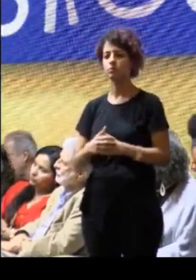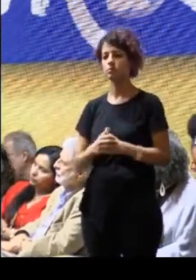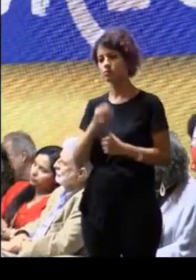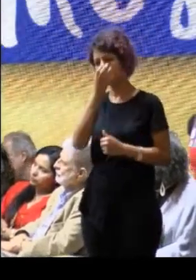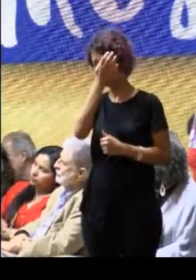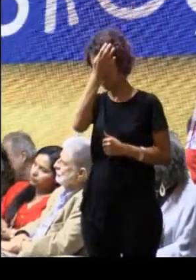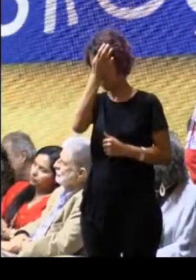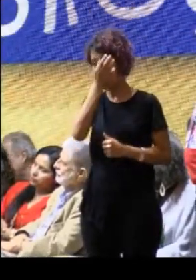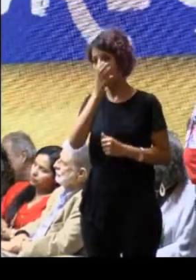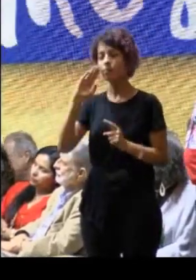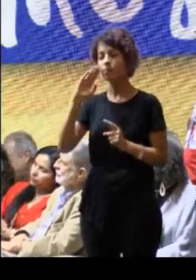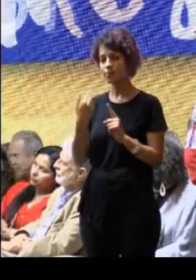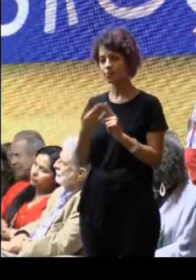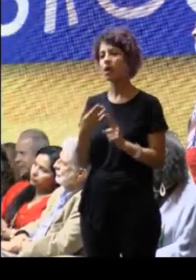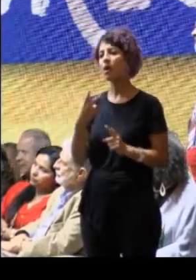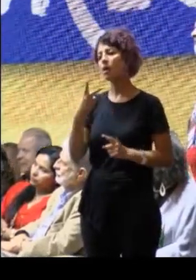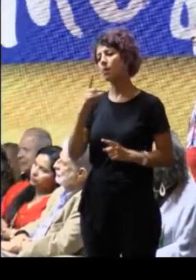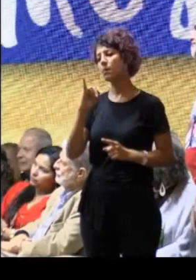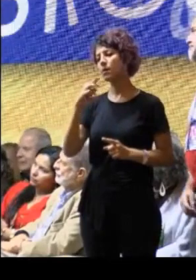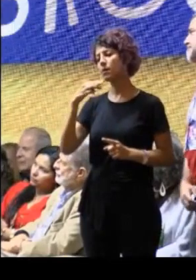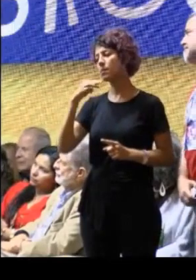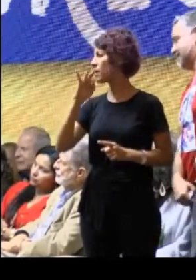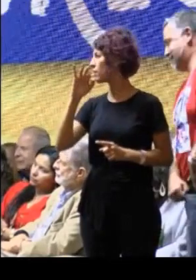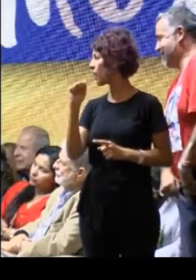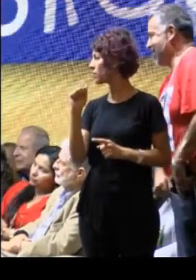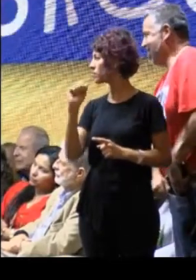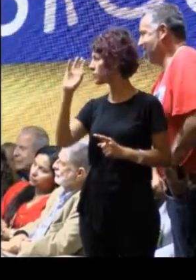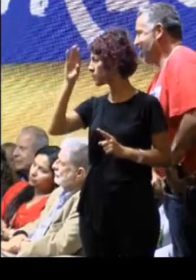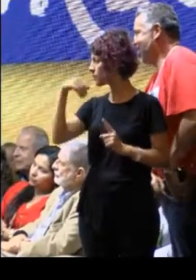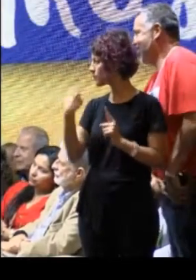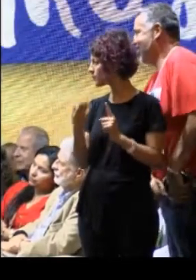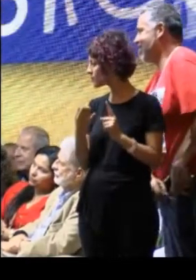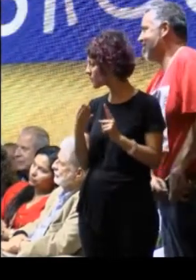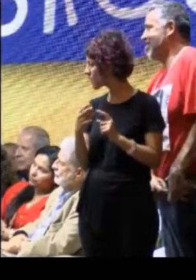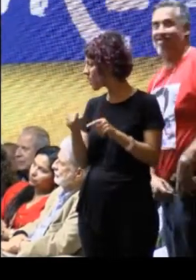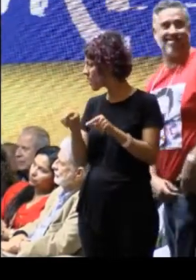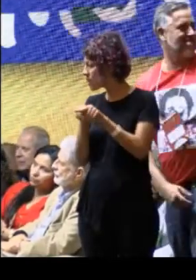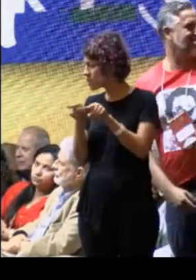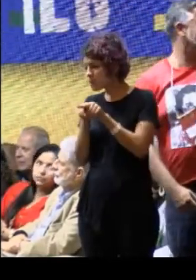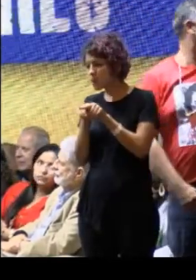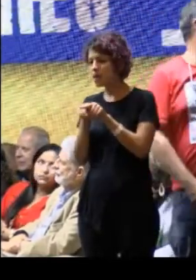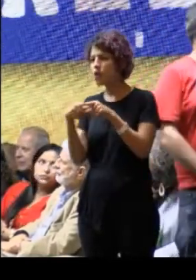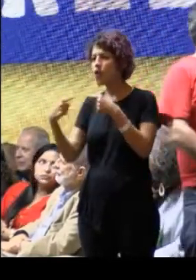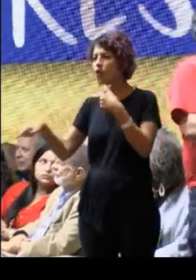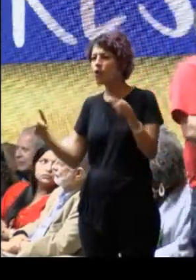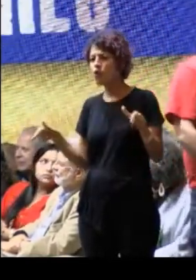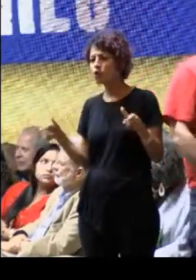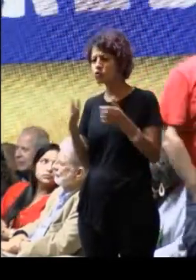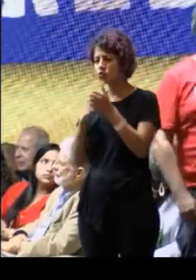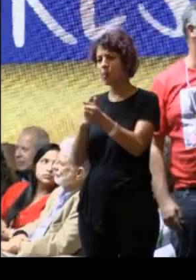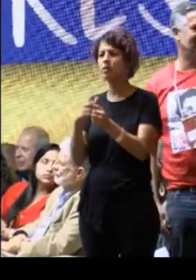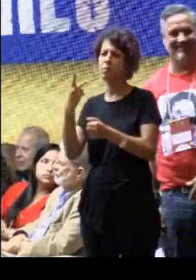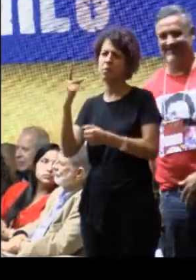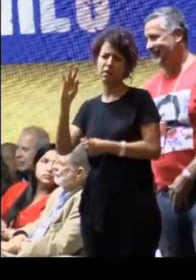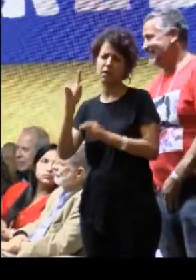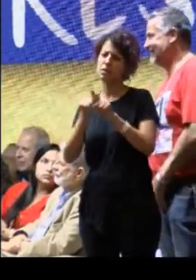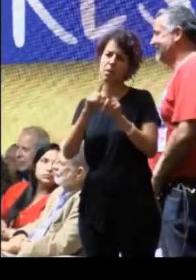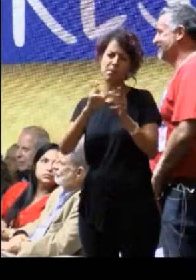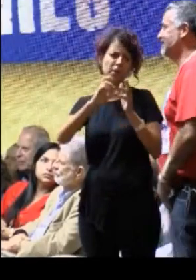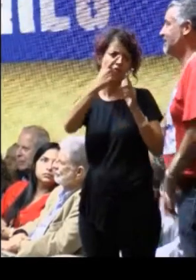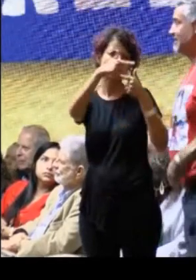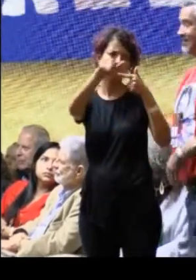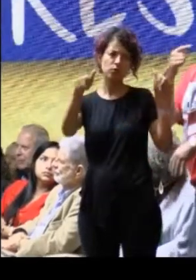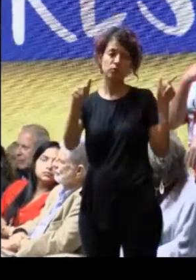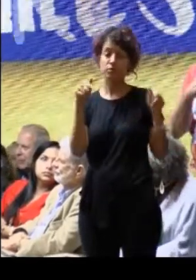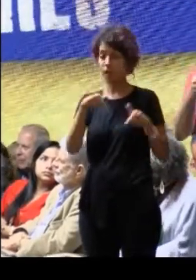uma homenagem ao companheiro Pimenta e aos companheiros do PT e de outros partidos políticos que